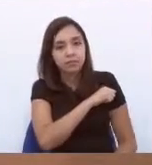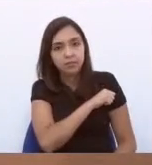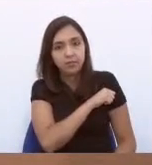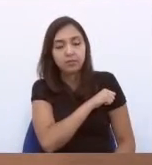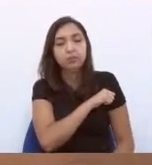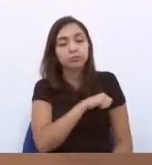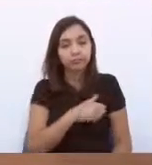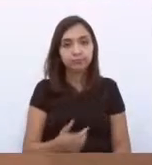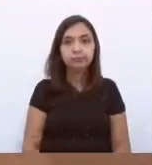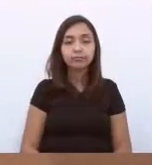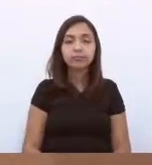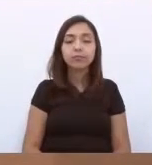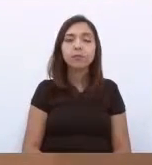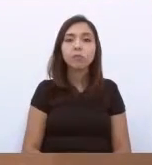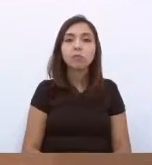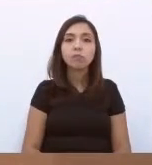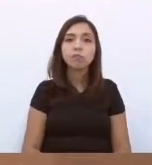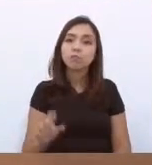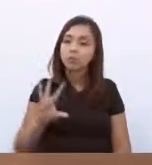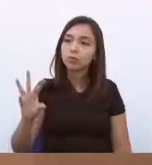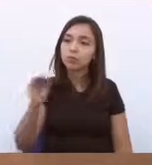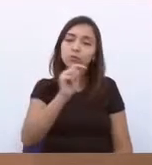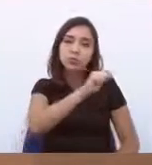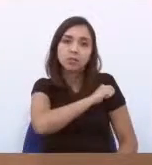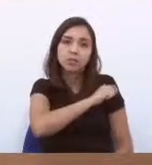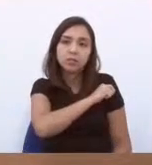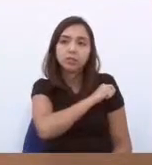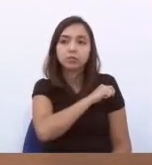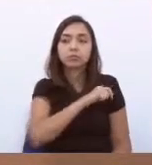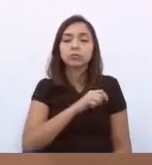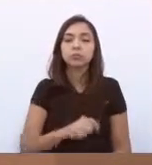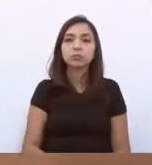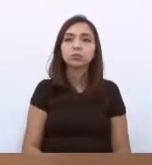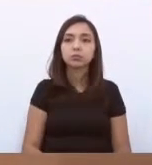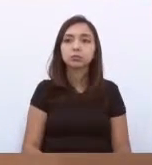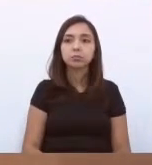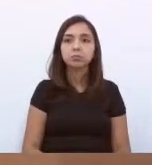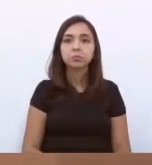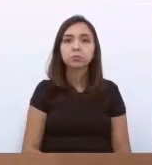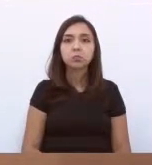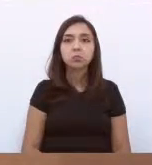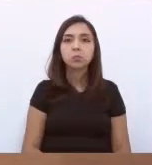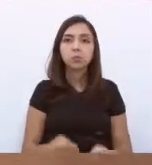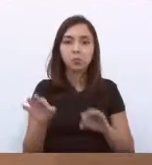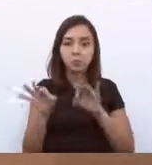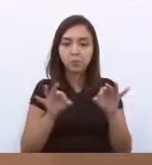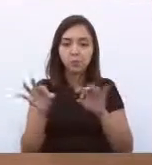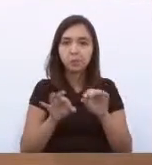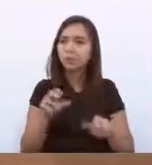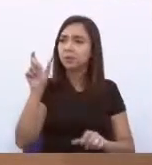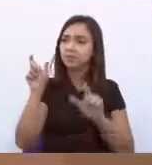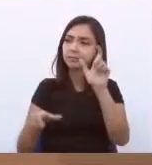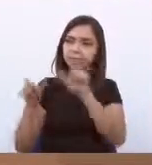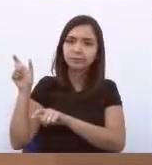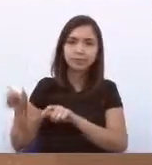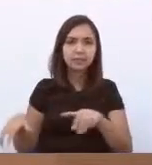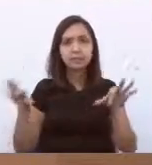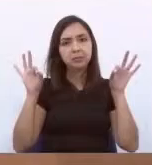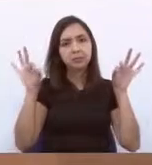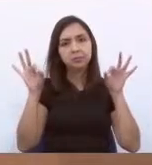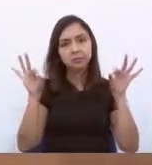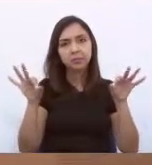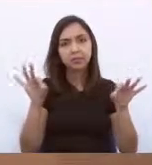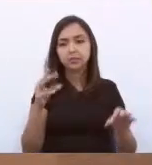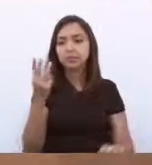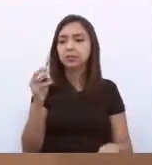E isso, os alunos secundaristas deram um exemplo fantástico, né,